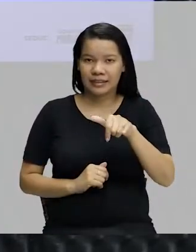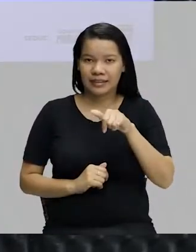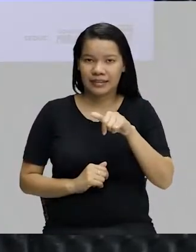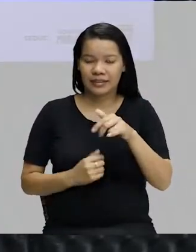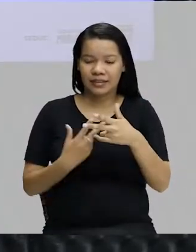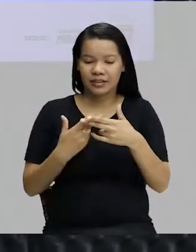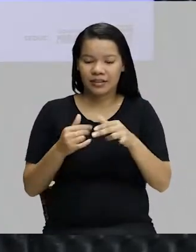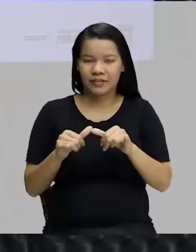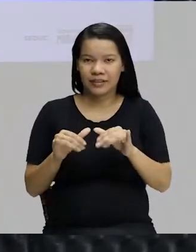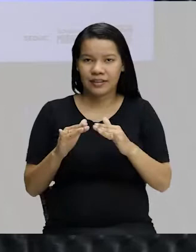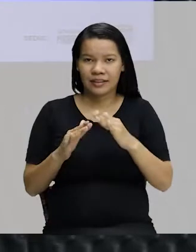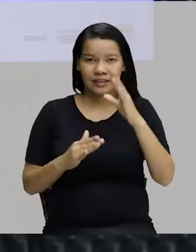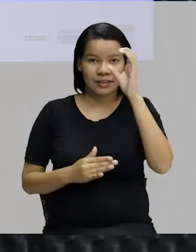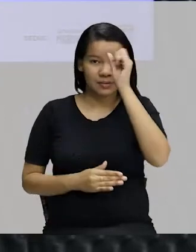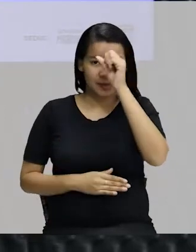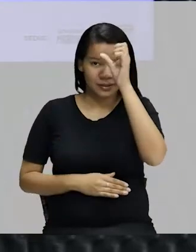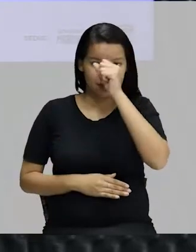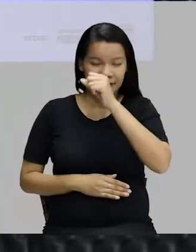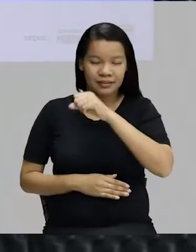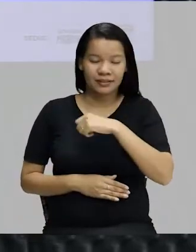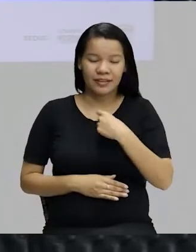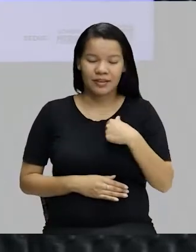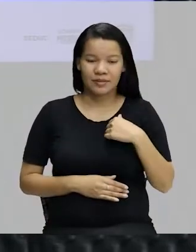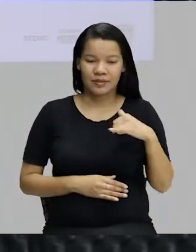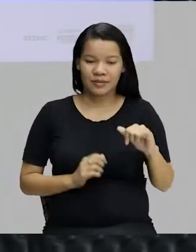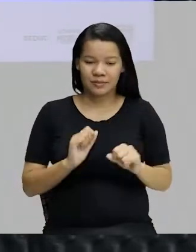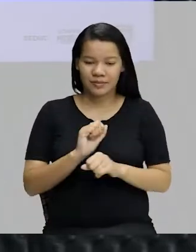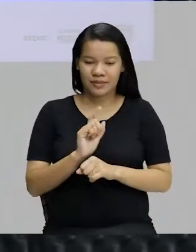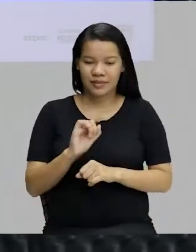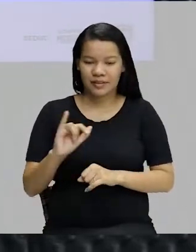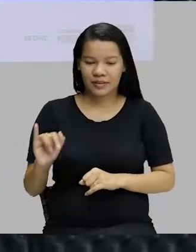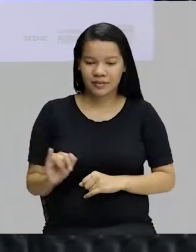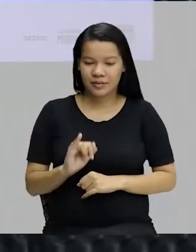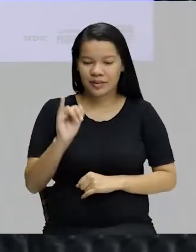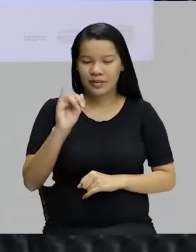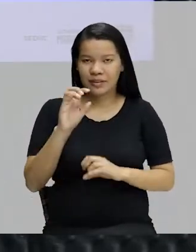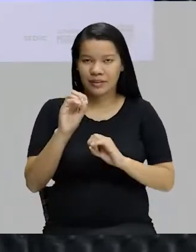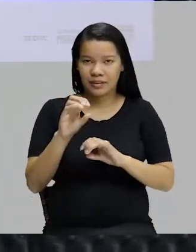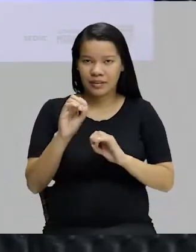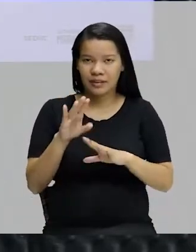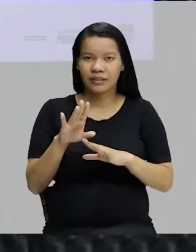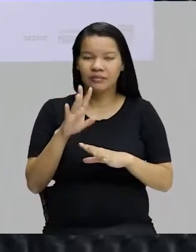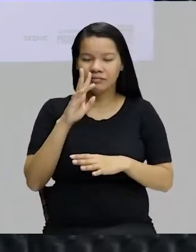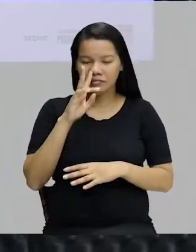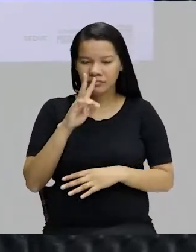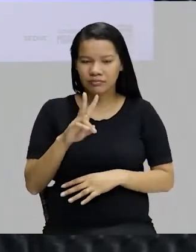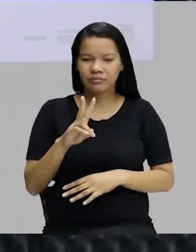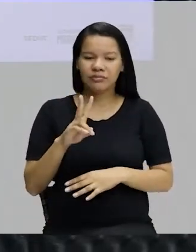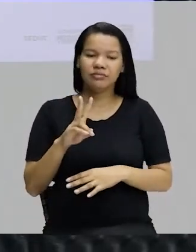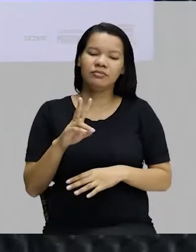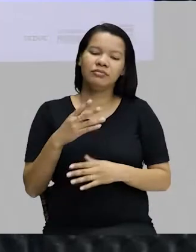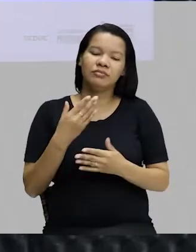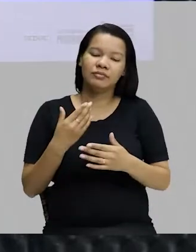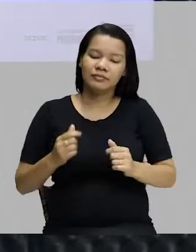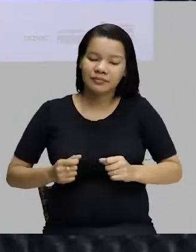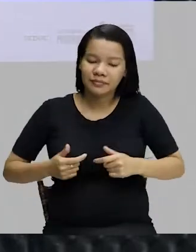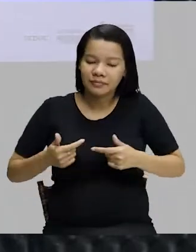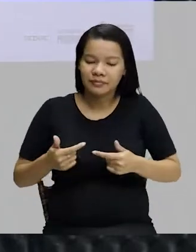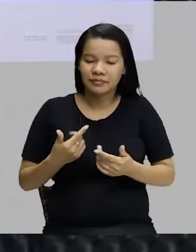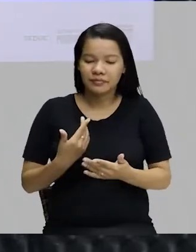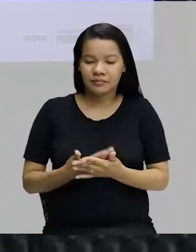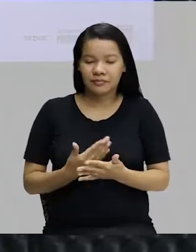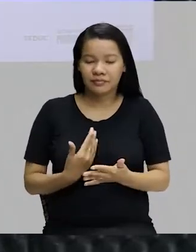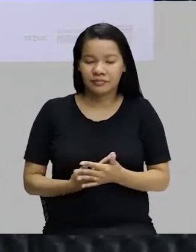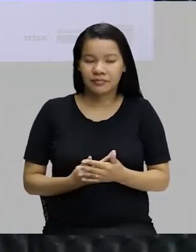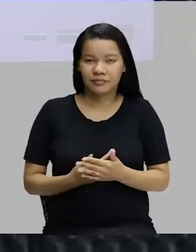Aprendendo. Bom, turminha, espero que vocês estejam aproveitando as nossas aulas, acompanhando direitinho, se dedicando aos estudos, hein? Bom,